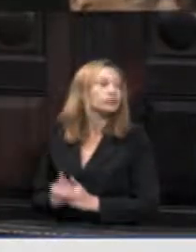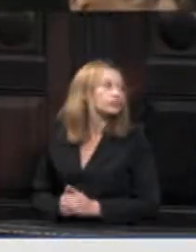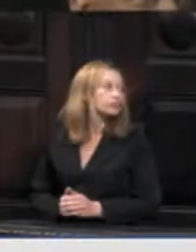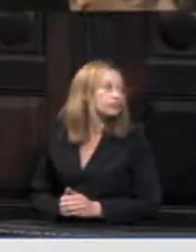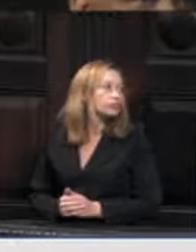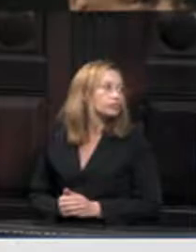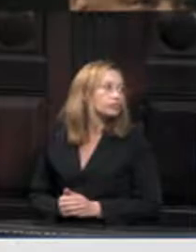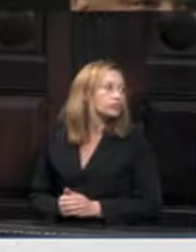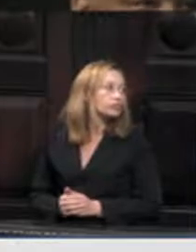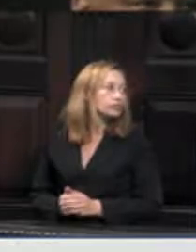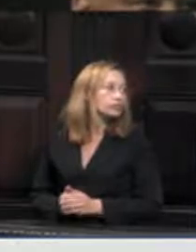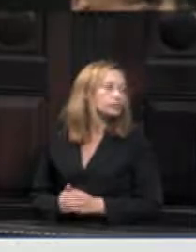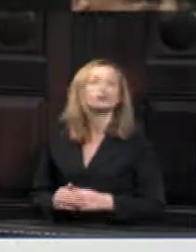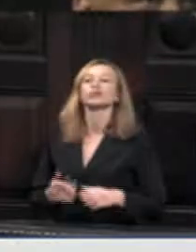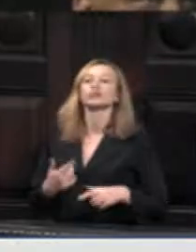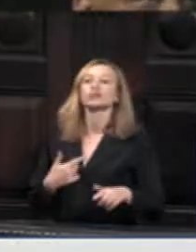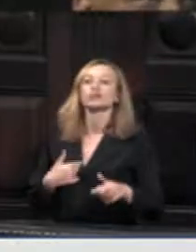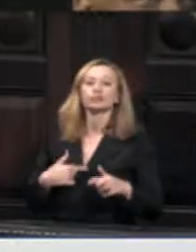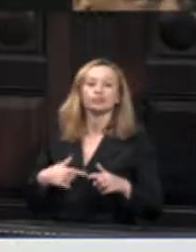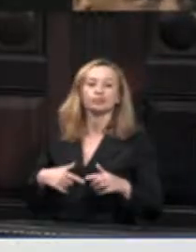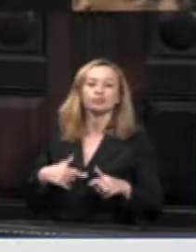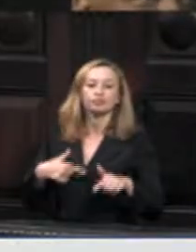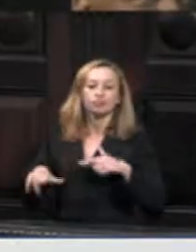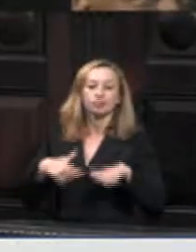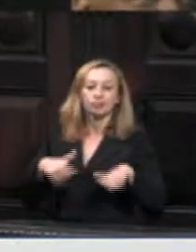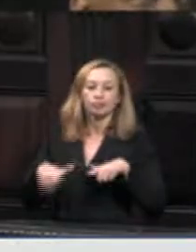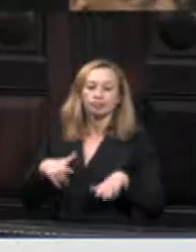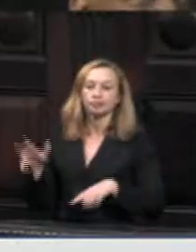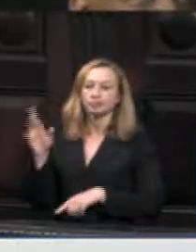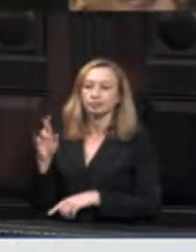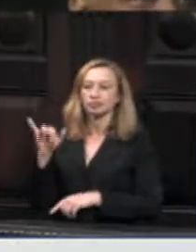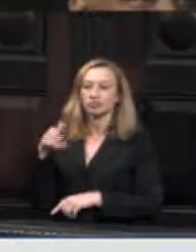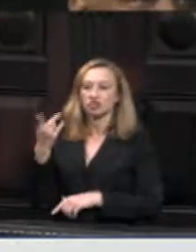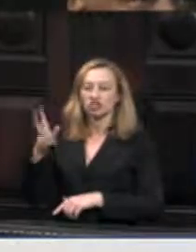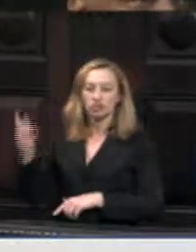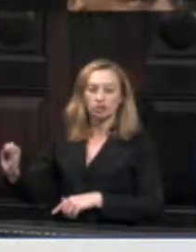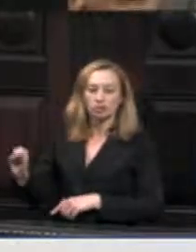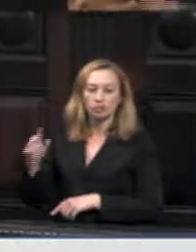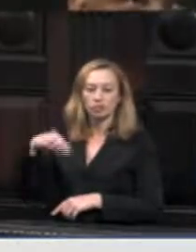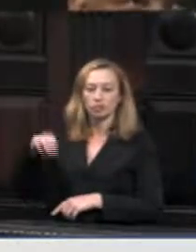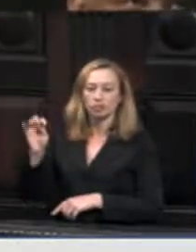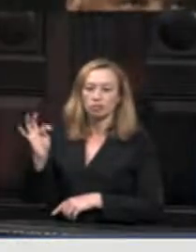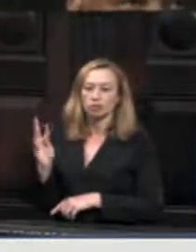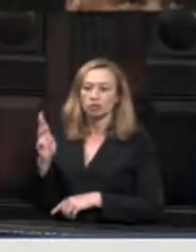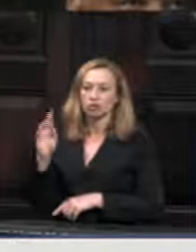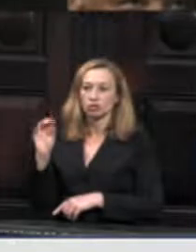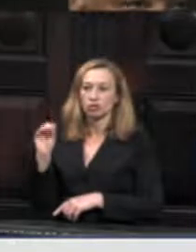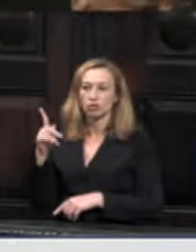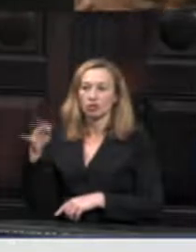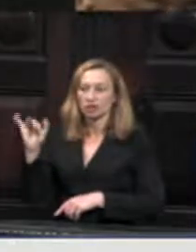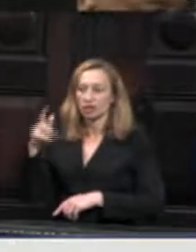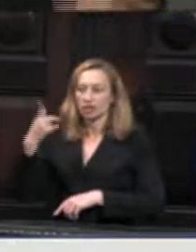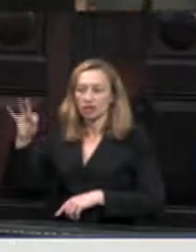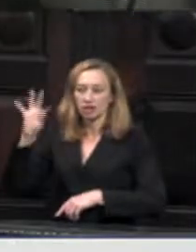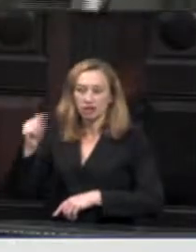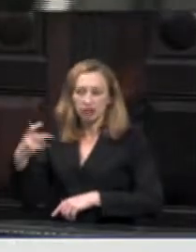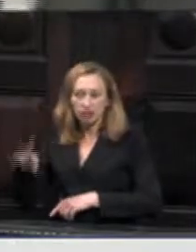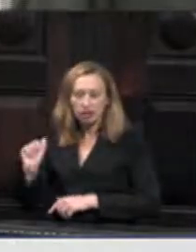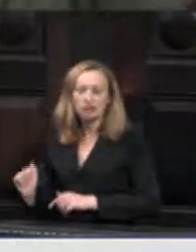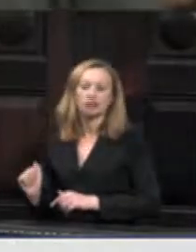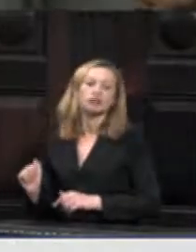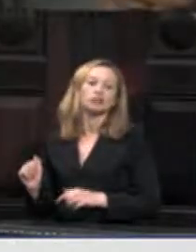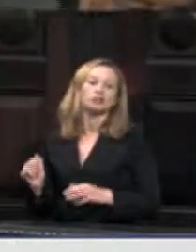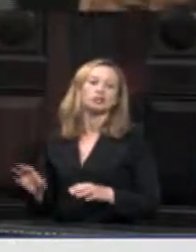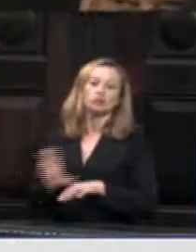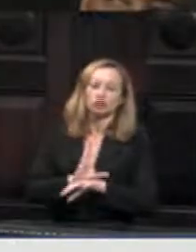comum, cria a agência executiva da região metropolitana do Rio de Janeiro e dá outras providências. Pareceres da Comissão de Constituição e Justiça pela